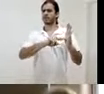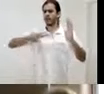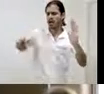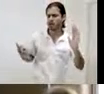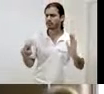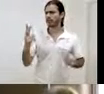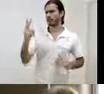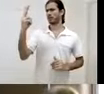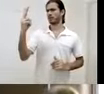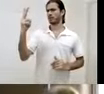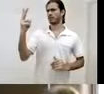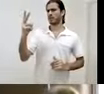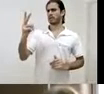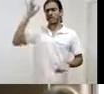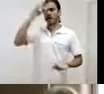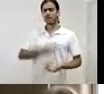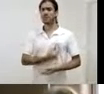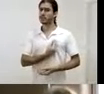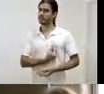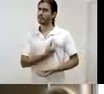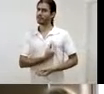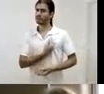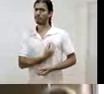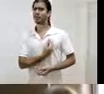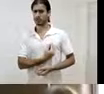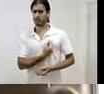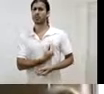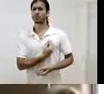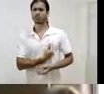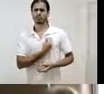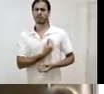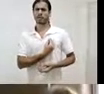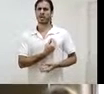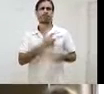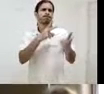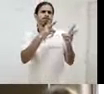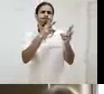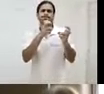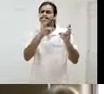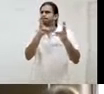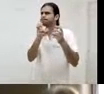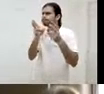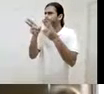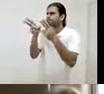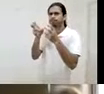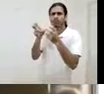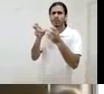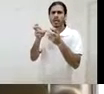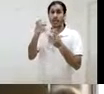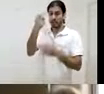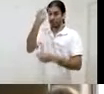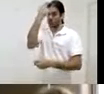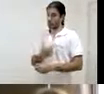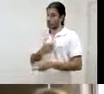de realidades que muitas vezes são capturadas, deveriam ser capturadas pelos sujeitos que falam e